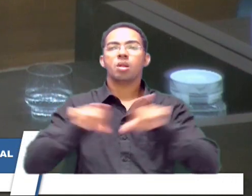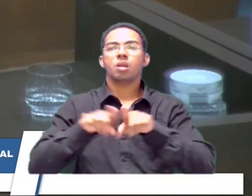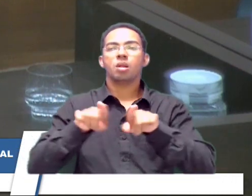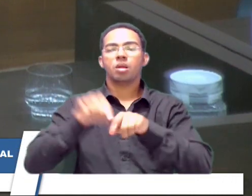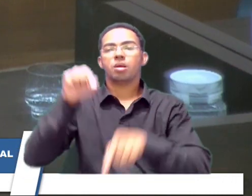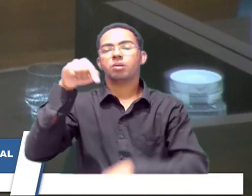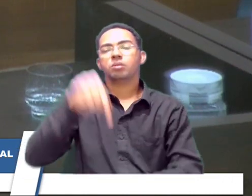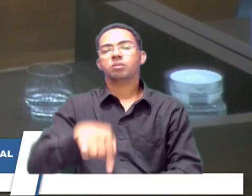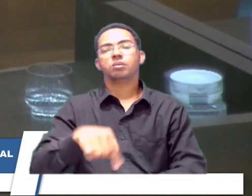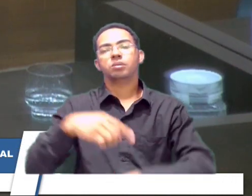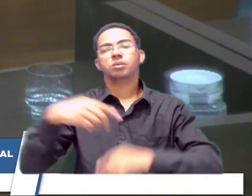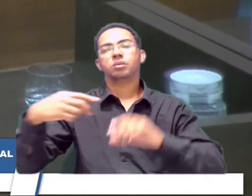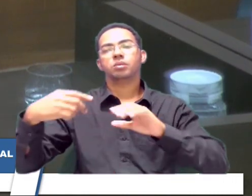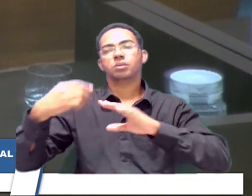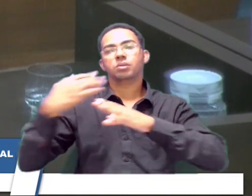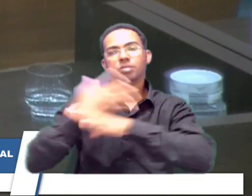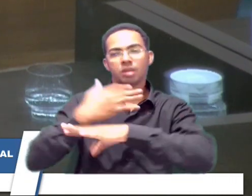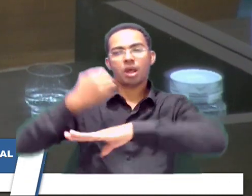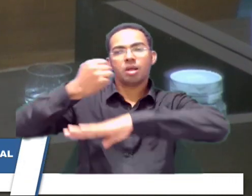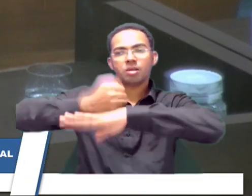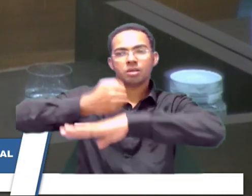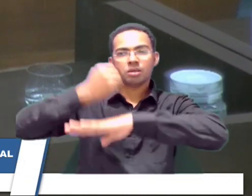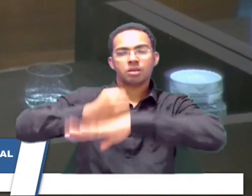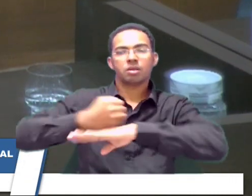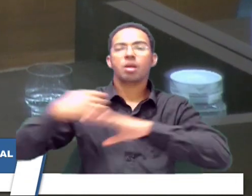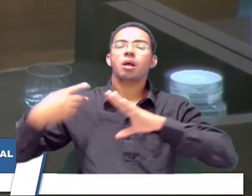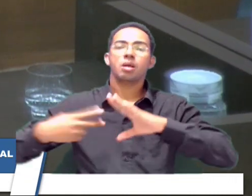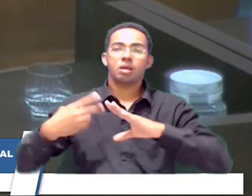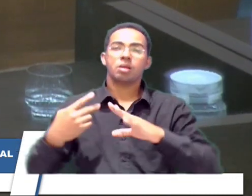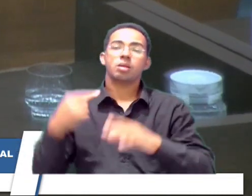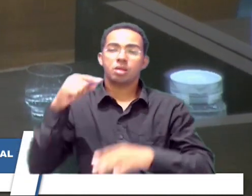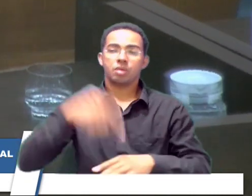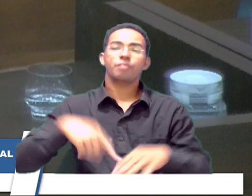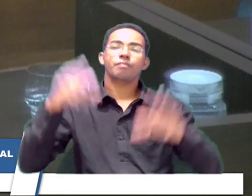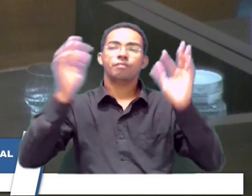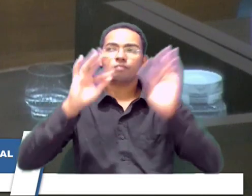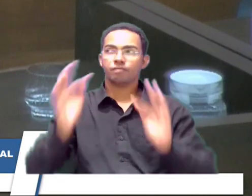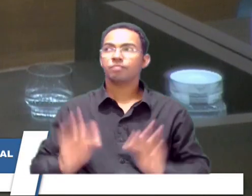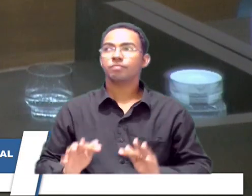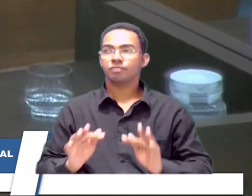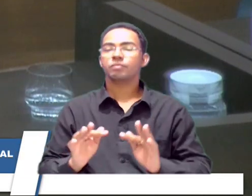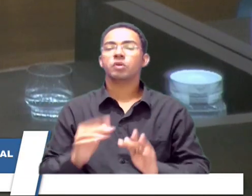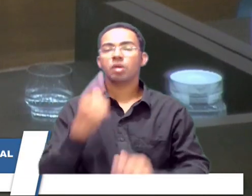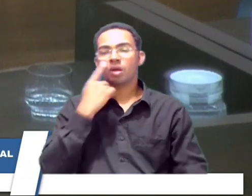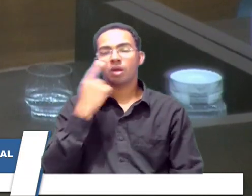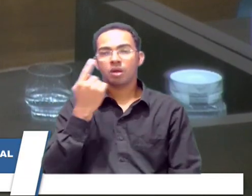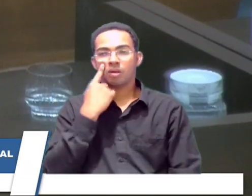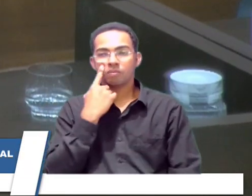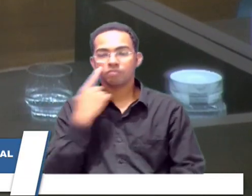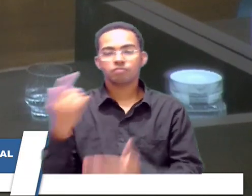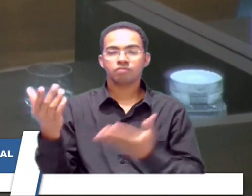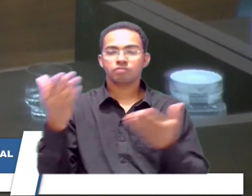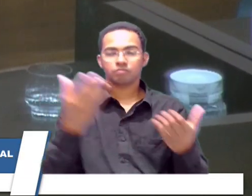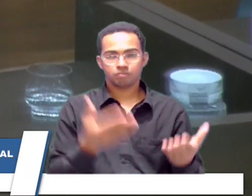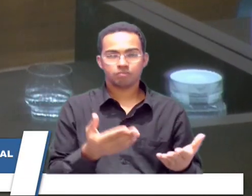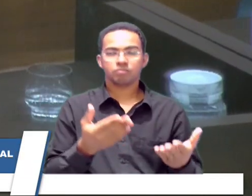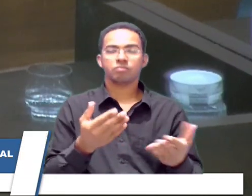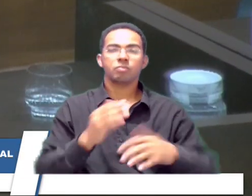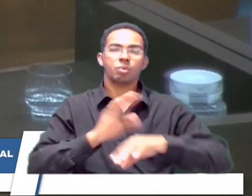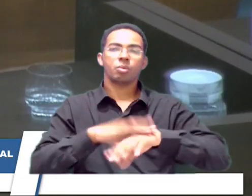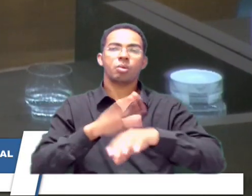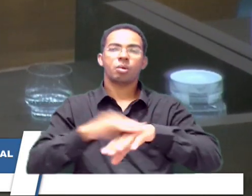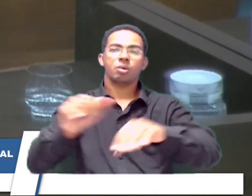em Franca e na Câmara Municipal. Eu não podia estar mais feliz de ver, de receber e dessa audiência